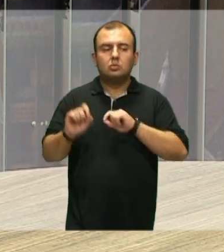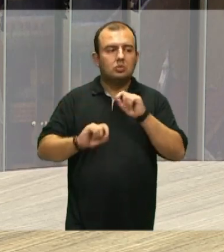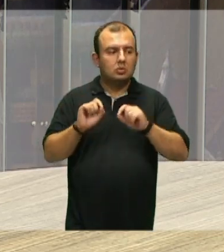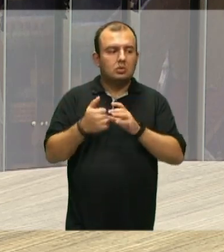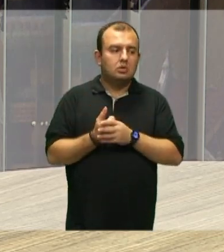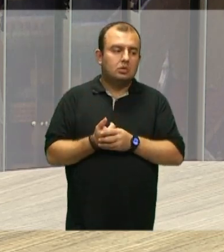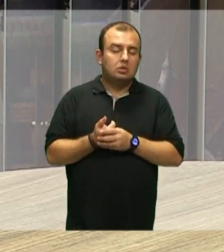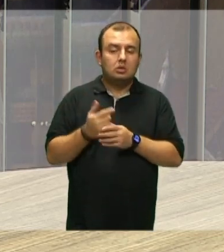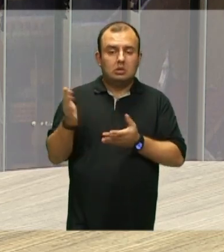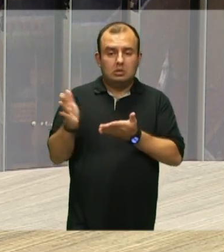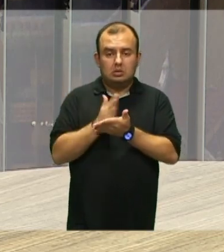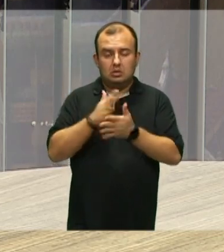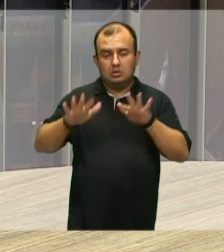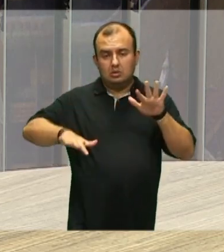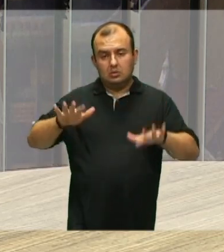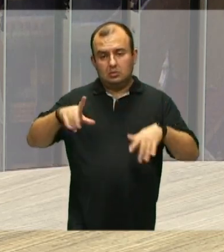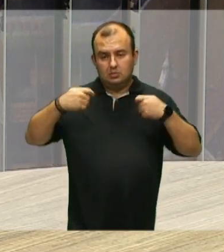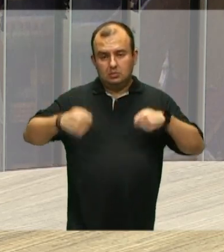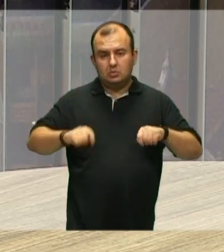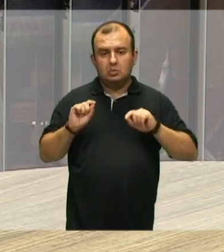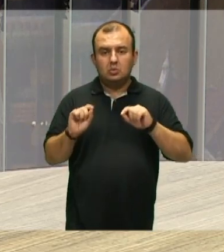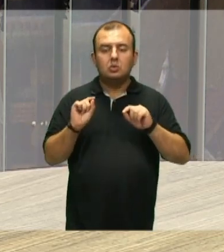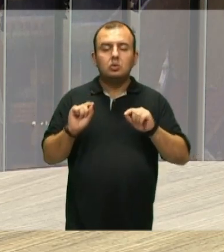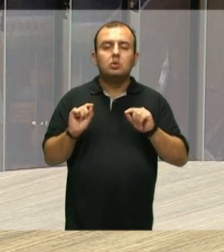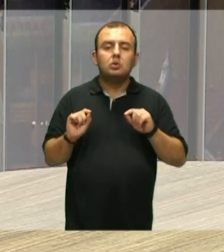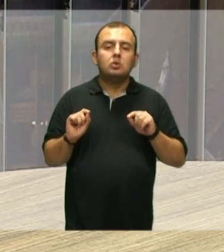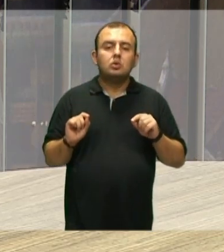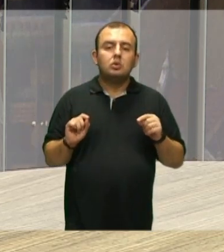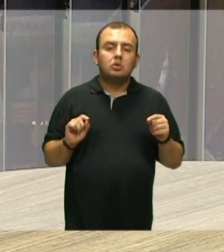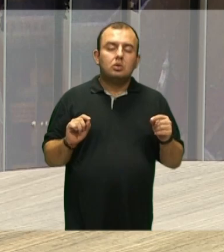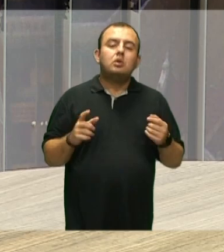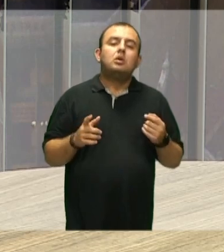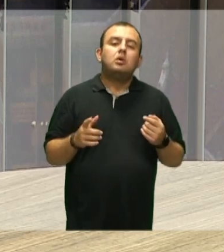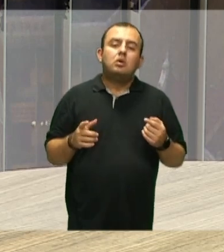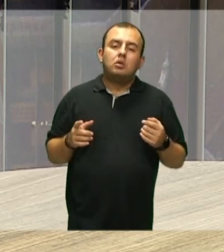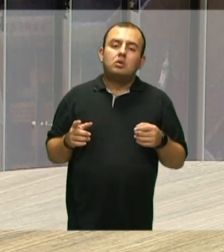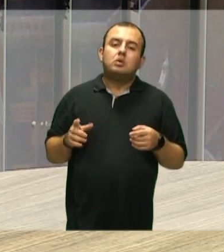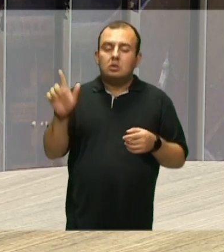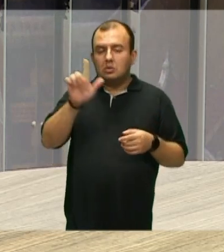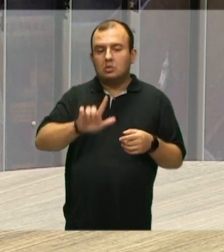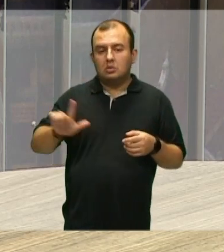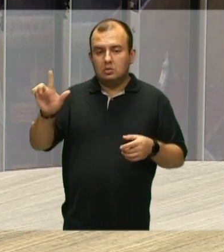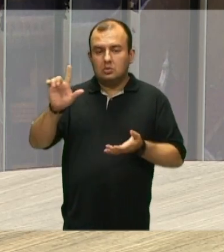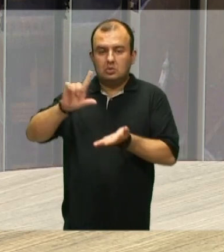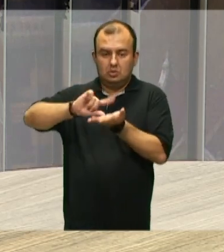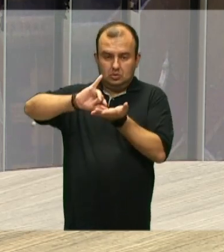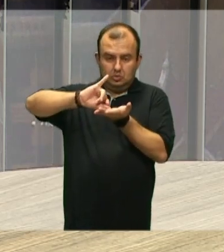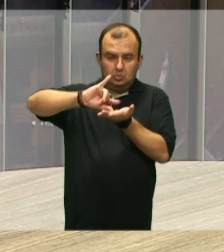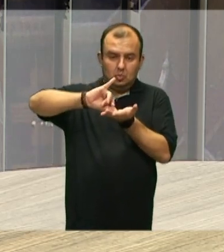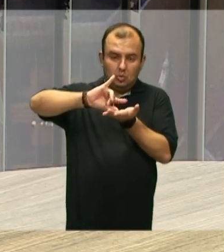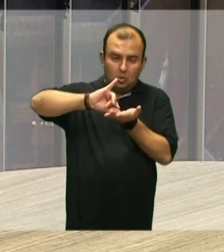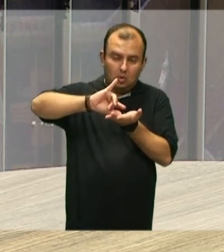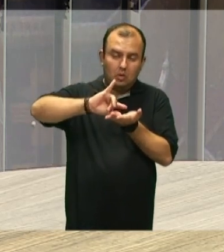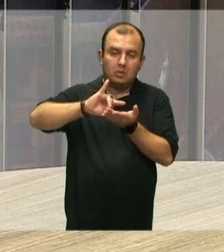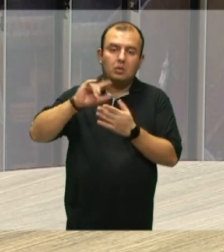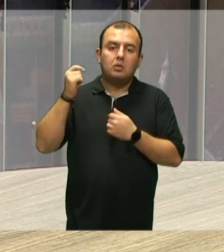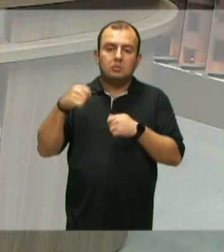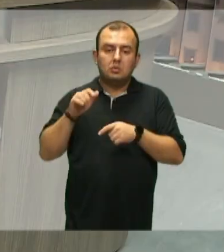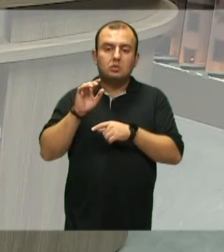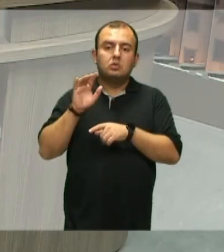Que, em alguma medida, está um pouco, assim, dentro dessa questão da lógica capitalista, né? Que tem que servir